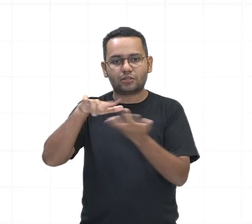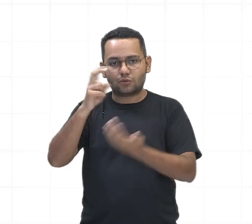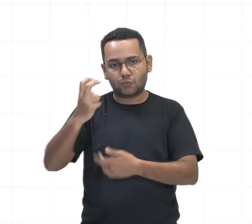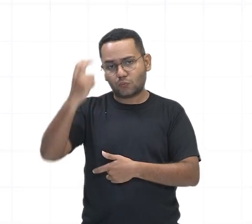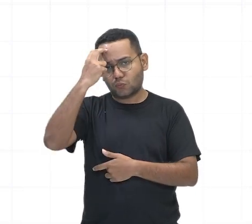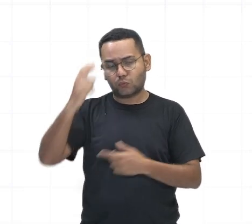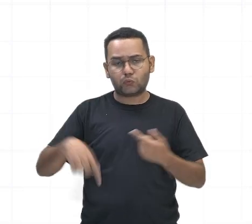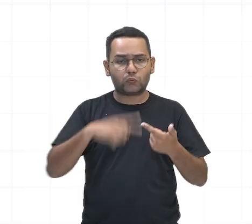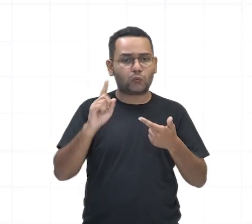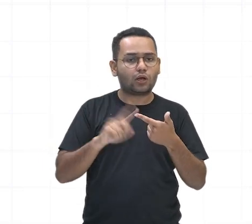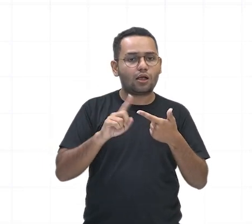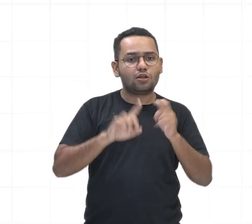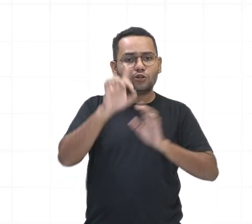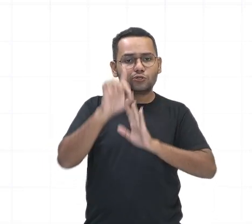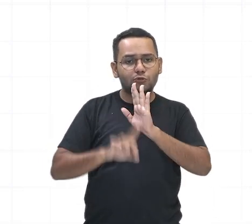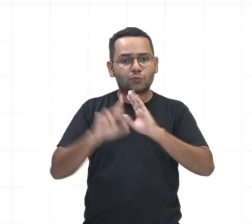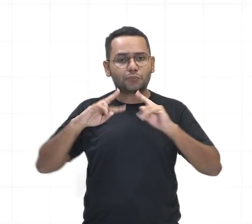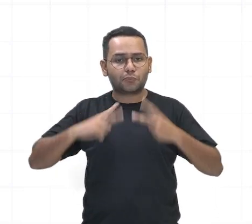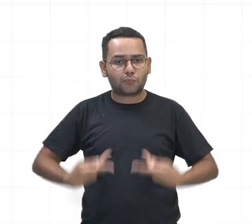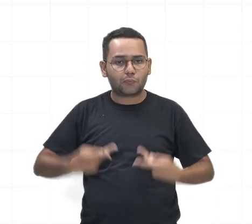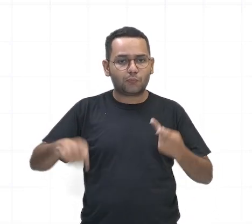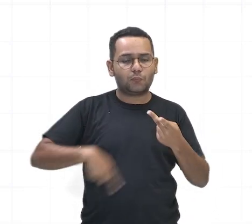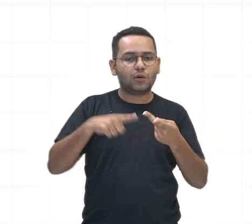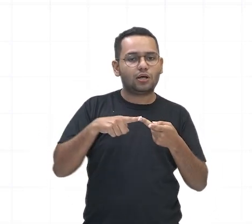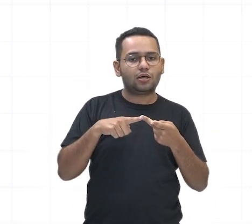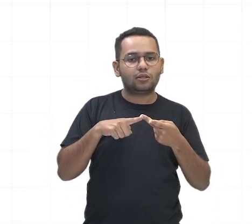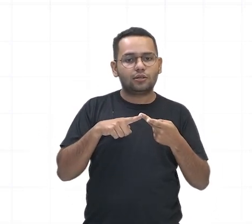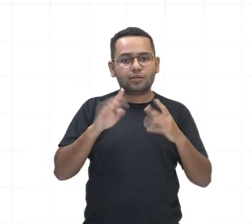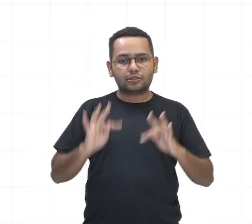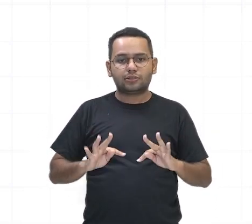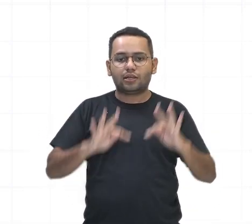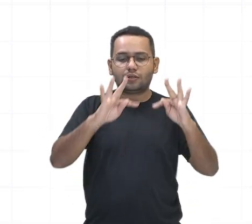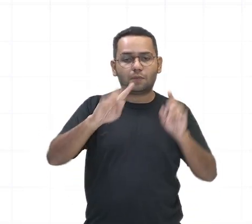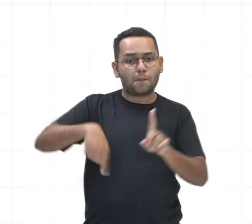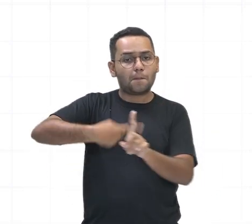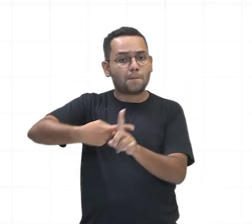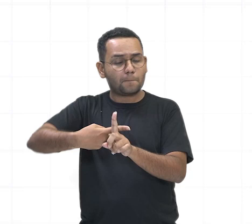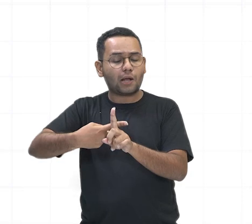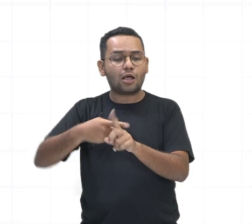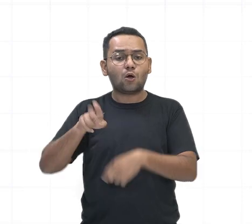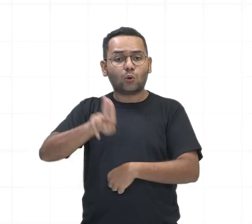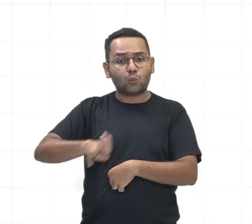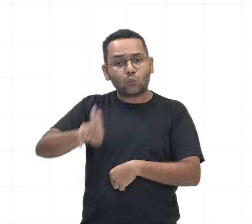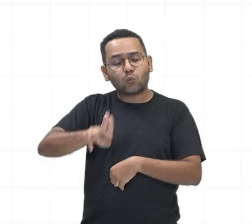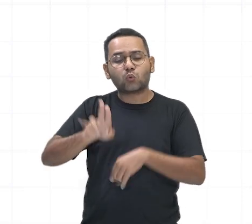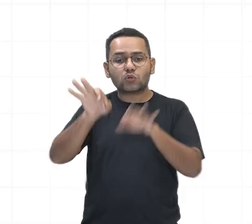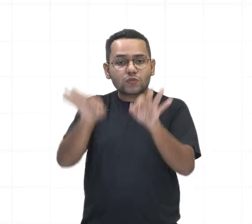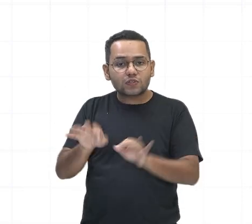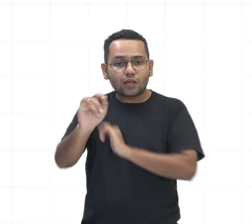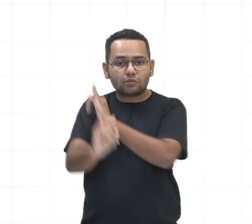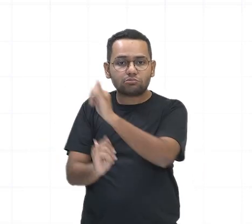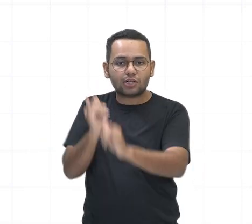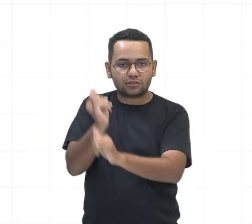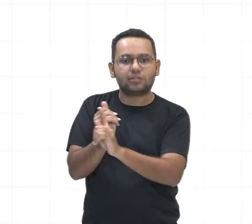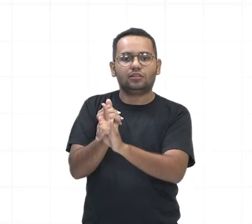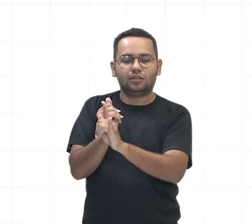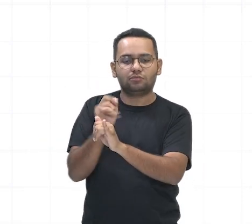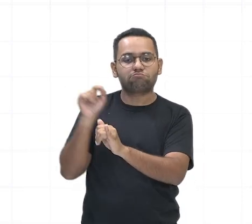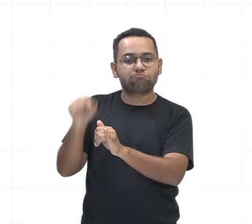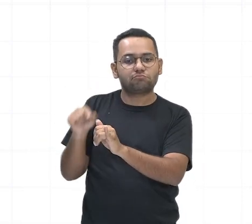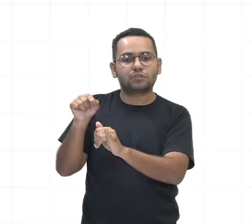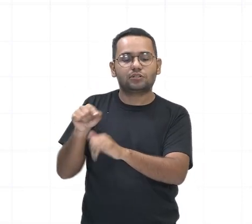dimensão dos direitos humanos, a tecnologia e a ética digital também é um desafio hoje para essa